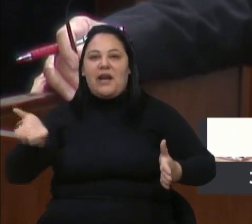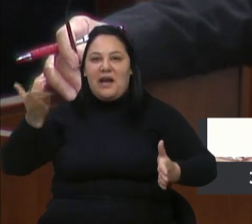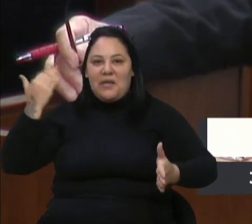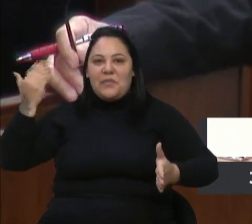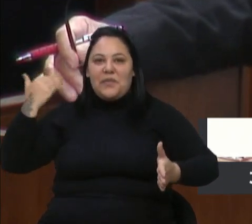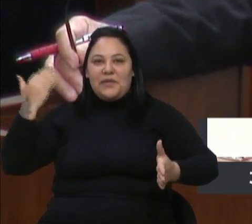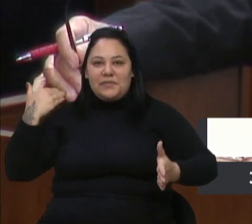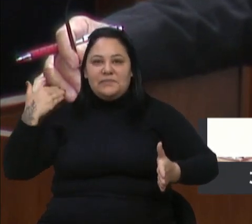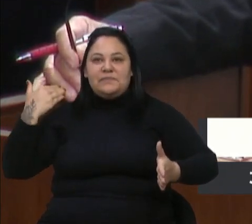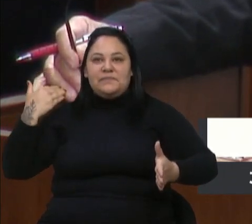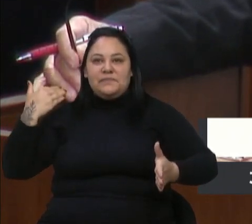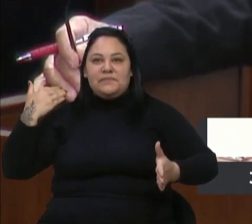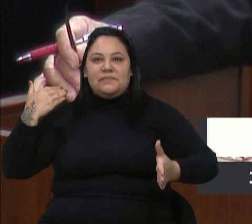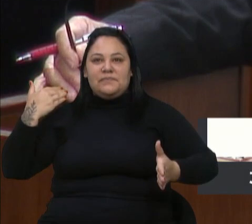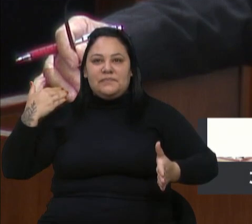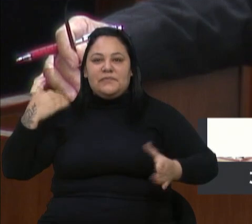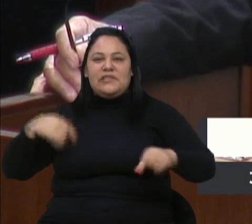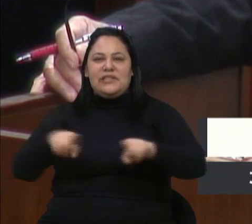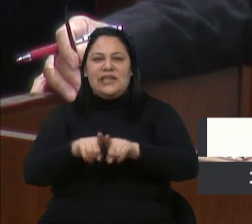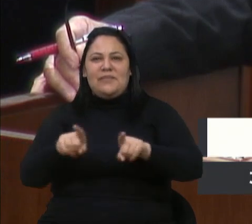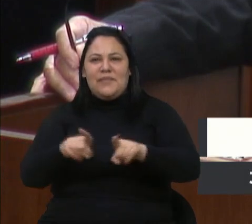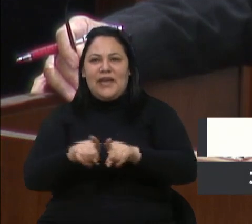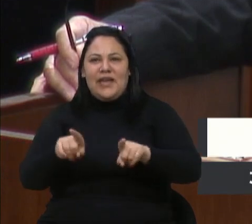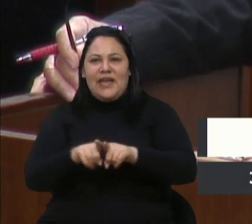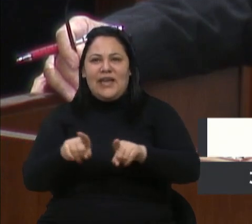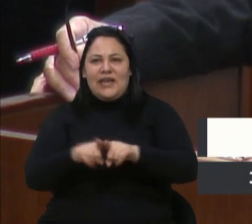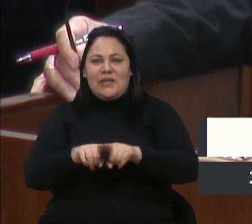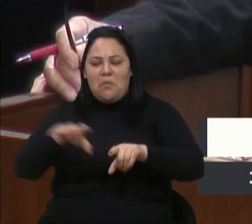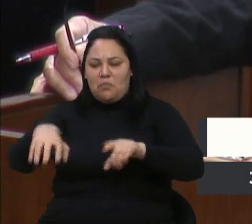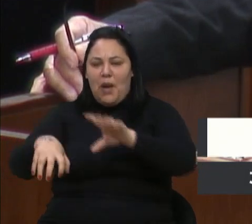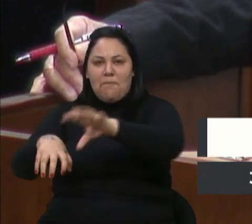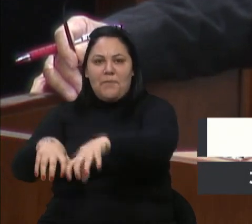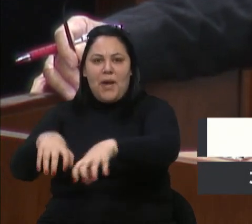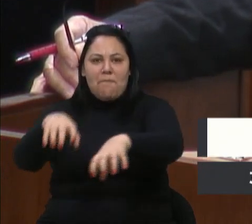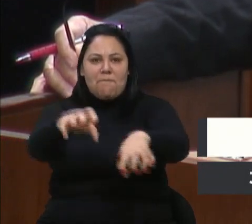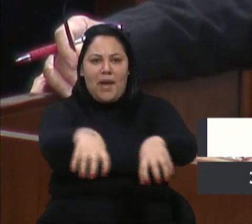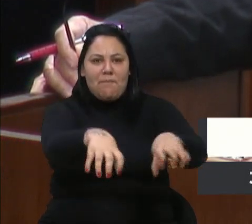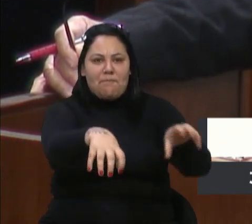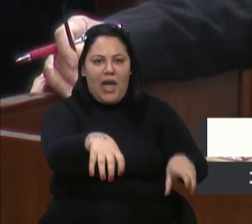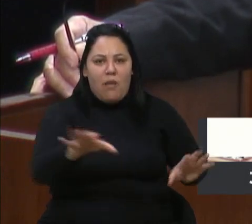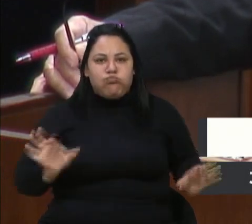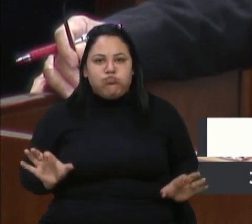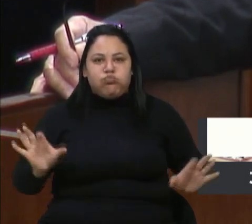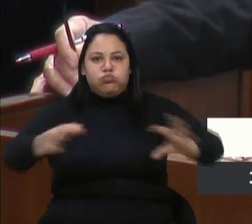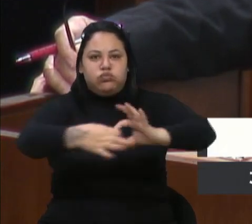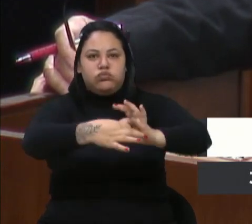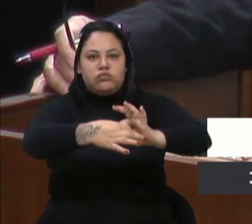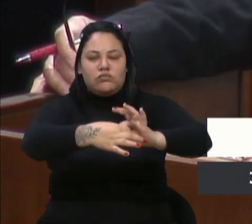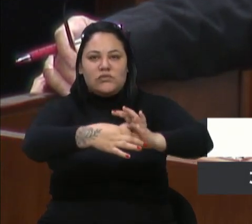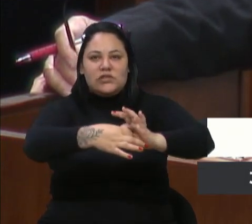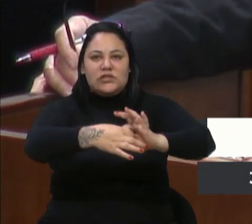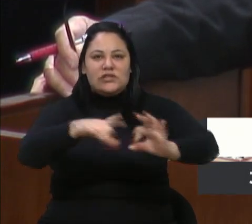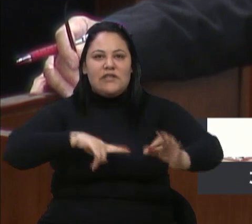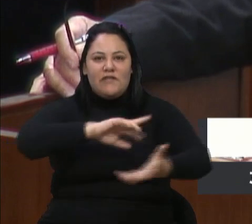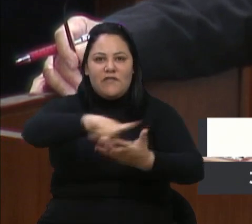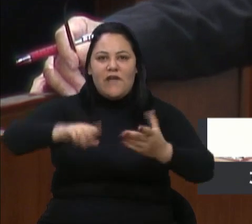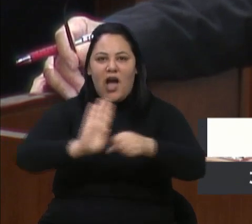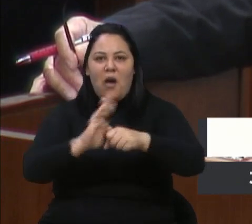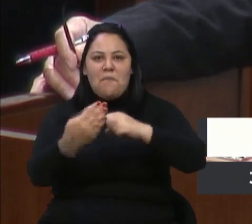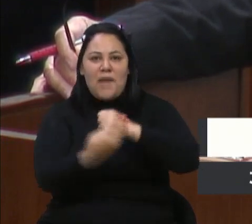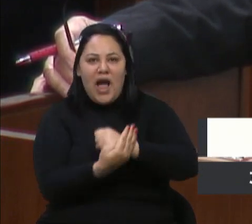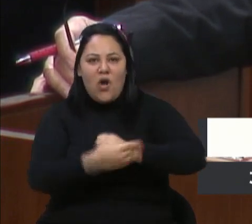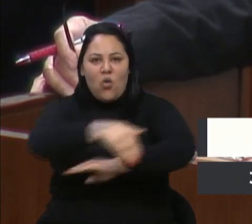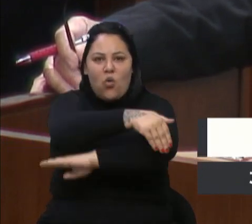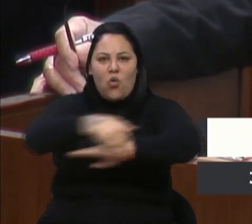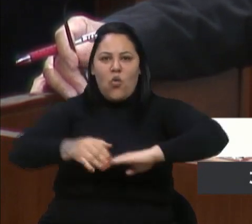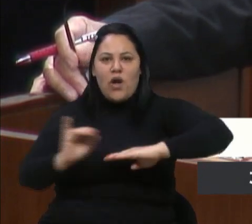a ligação com Portinari, Belvedere, Desorge, Campos da Serra, a São Luís,